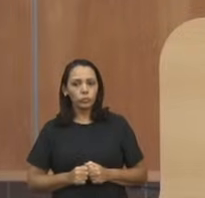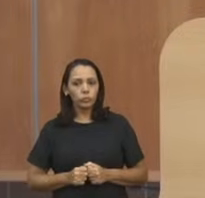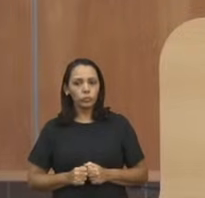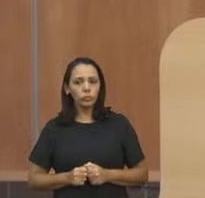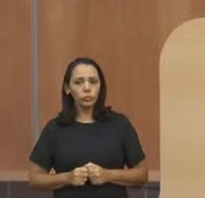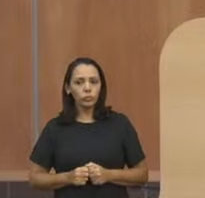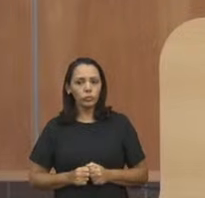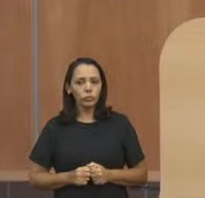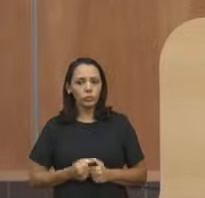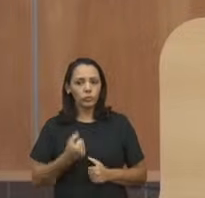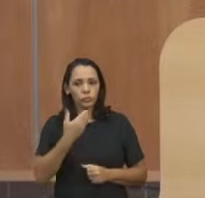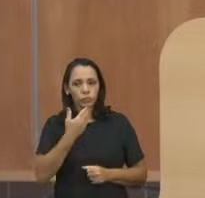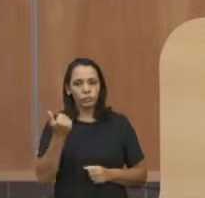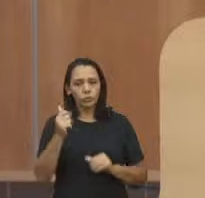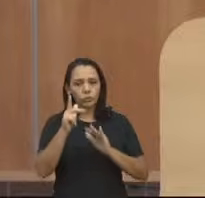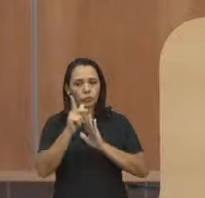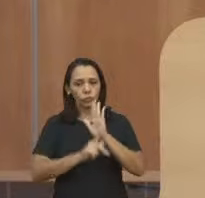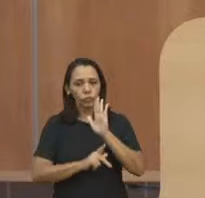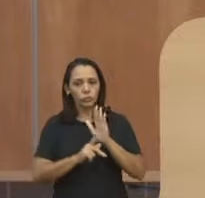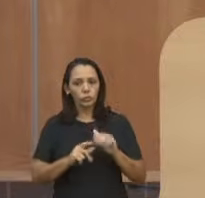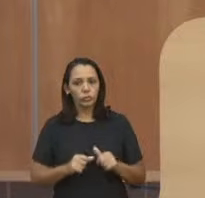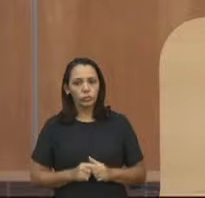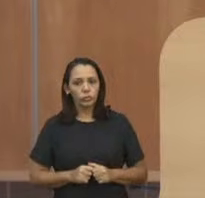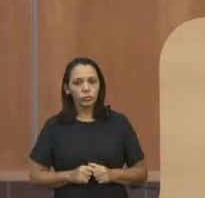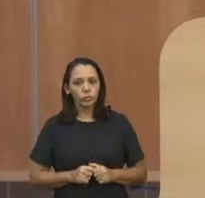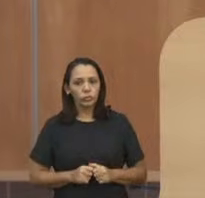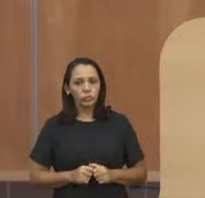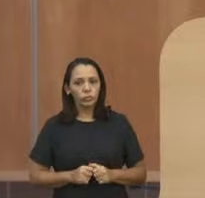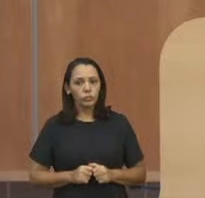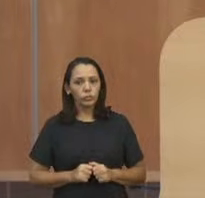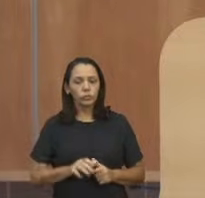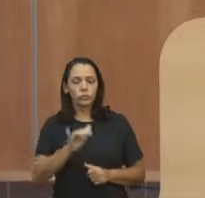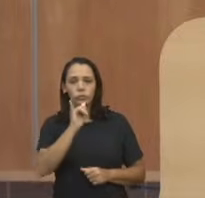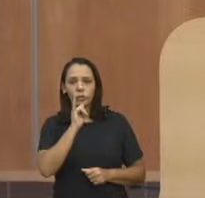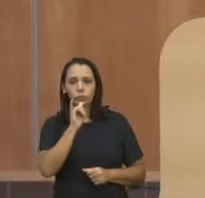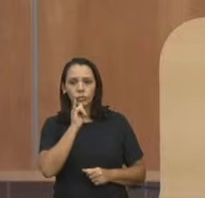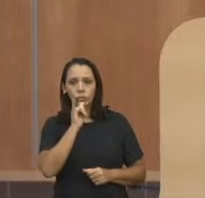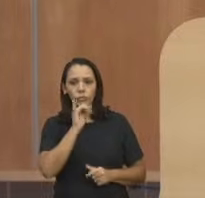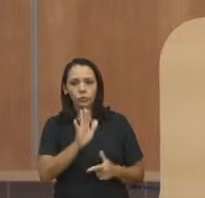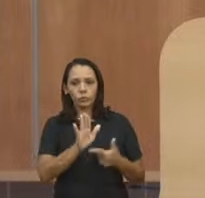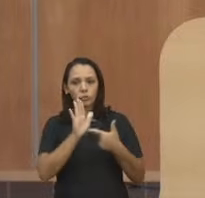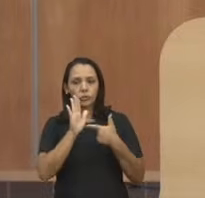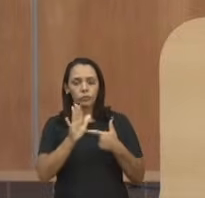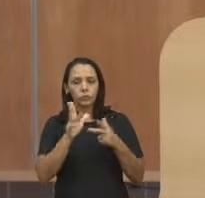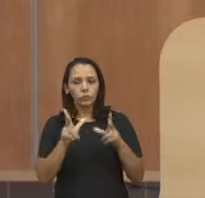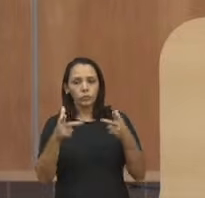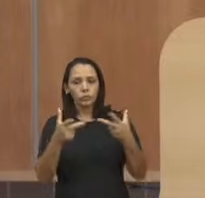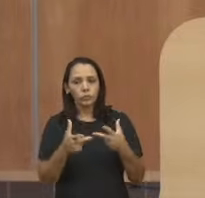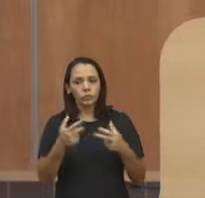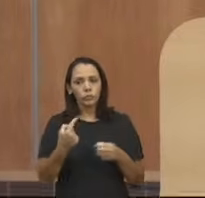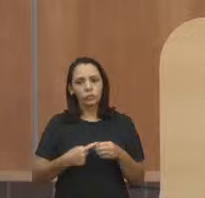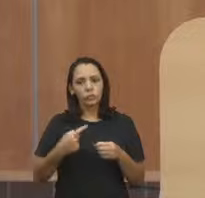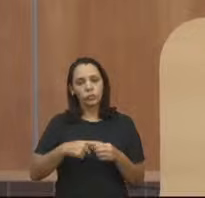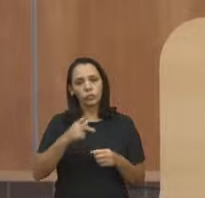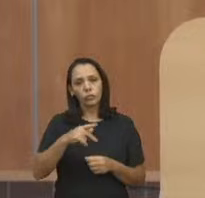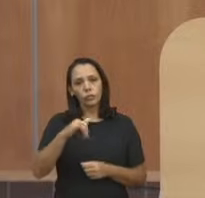uma peça melhor. E aí eu vou trazer um exemplo para vocês de Câmara em que isso está acontecendo. Em